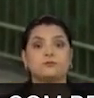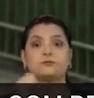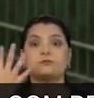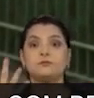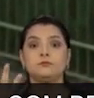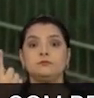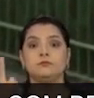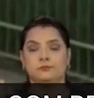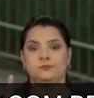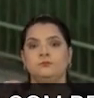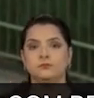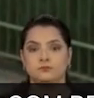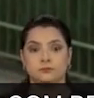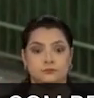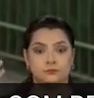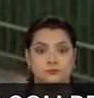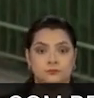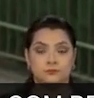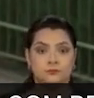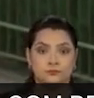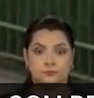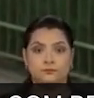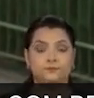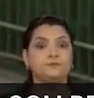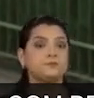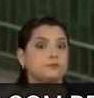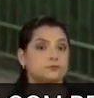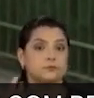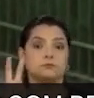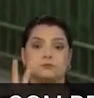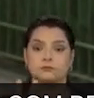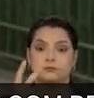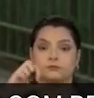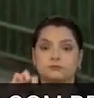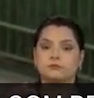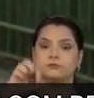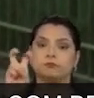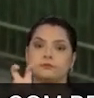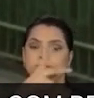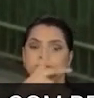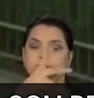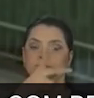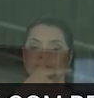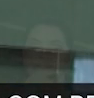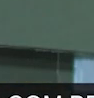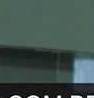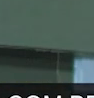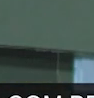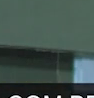2.841 e até agora em todo o estado morreram 200 e 95 pessoas